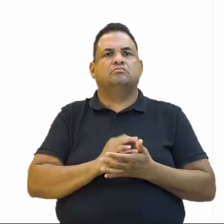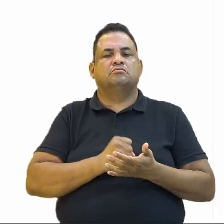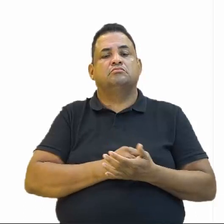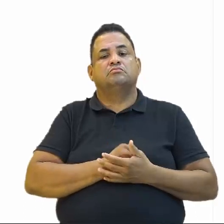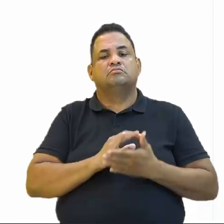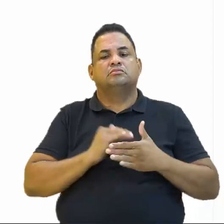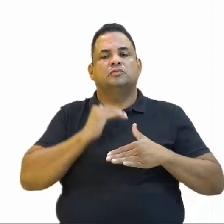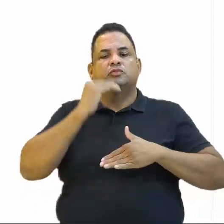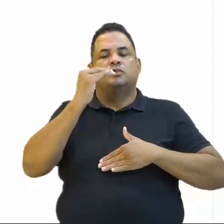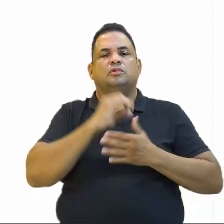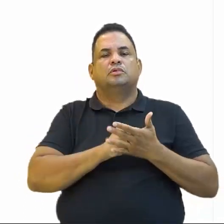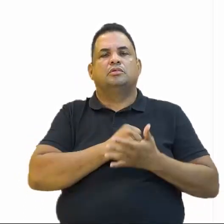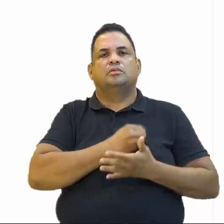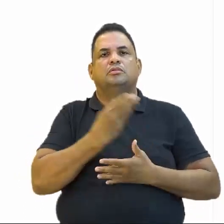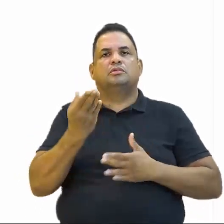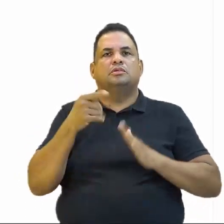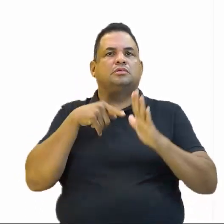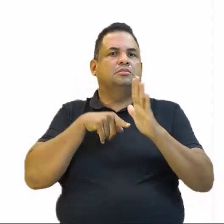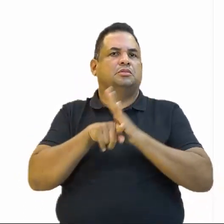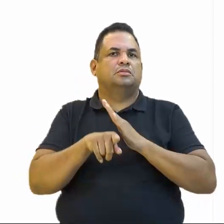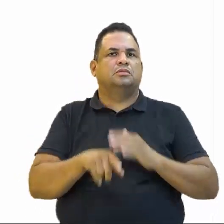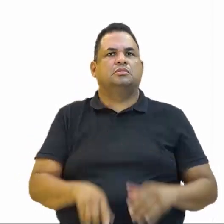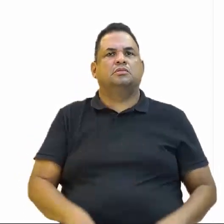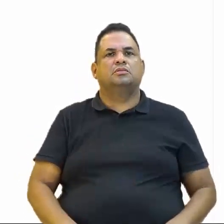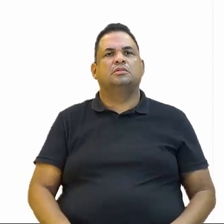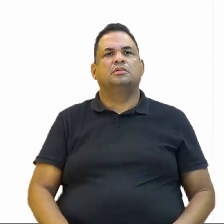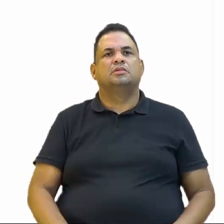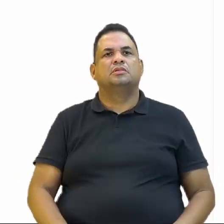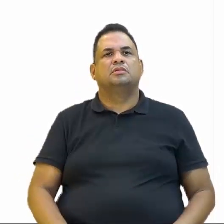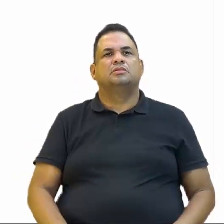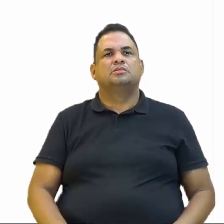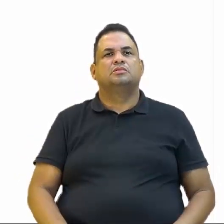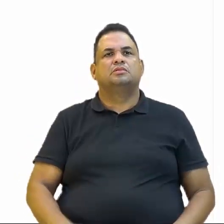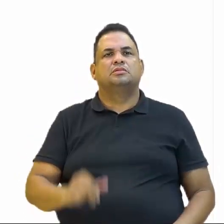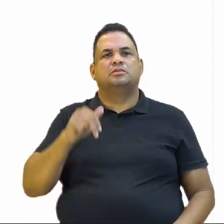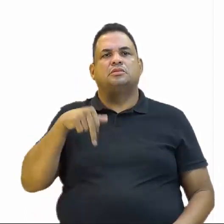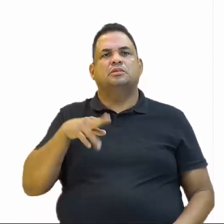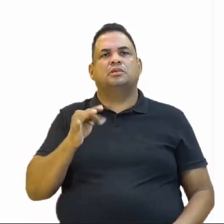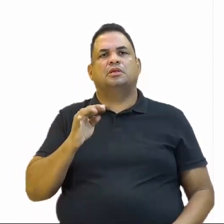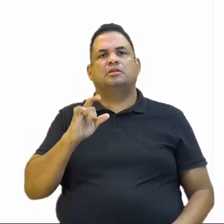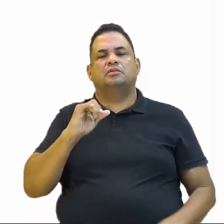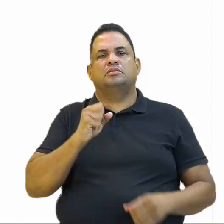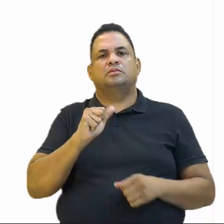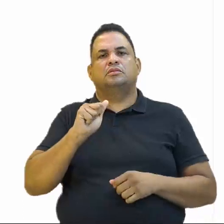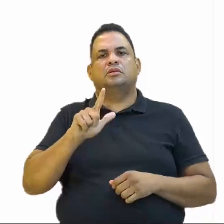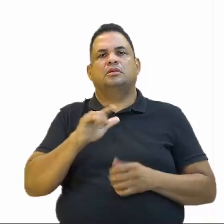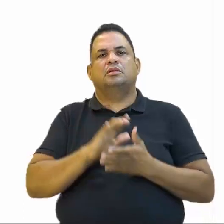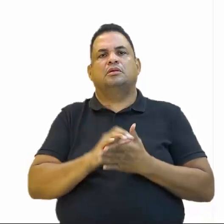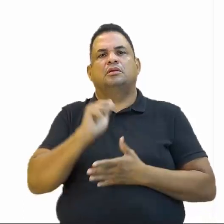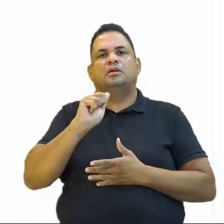que o nosso enunciado quer, que é 2. Por exemplo, aqui, ó, nitrato de alumínio vai ser